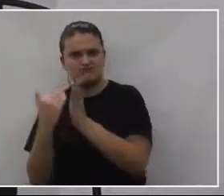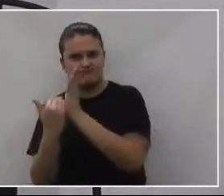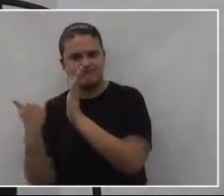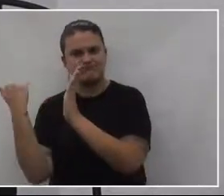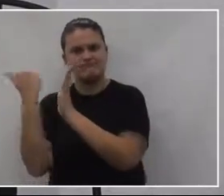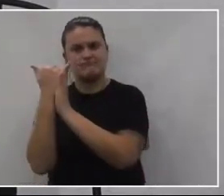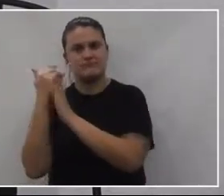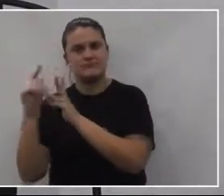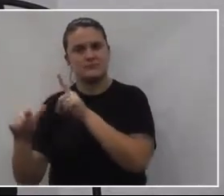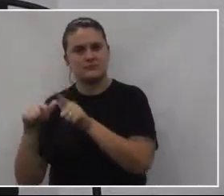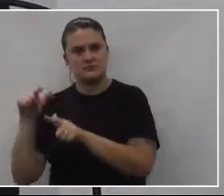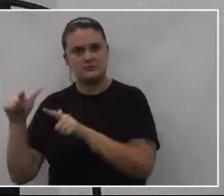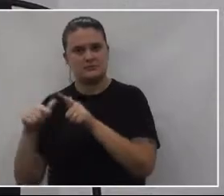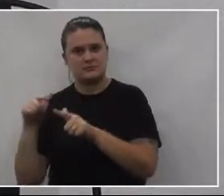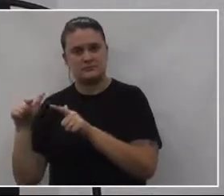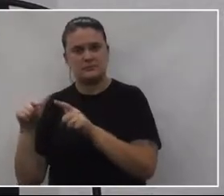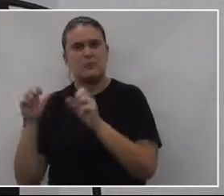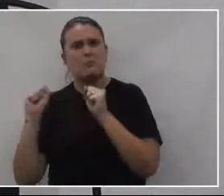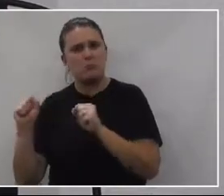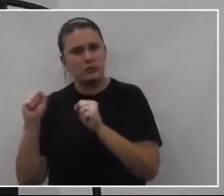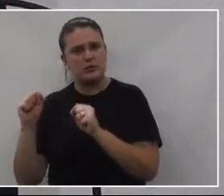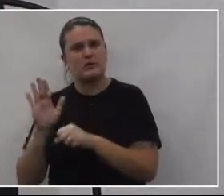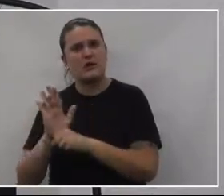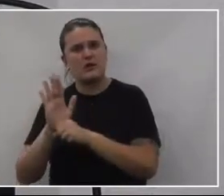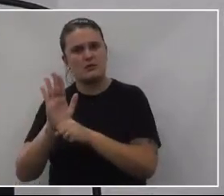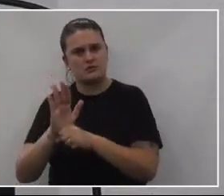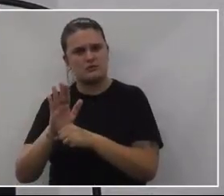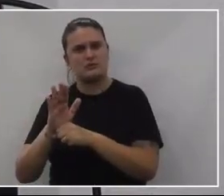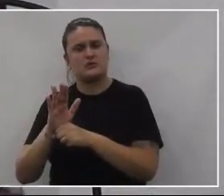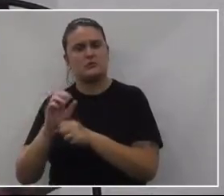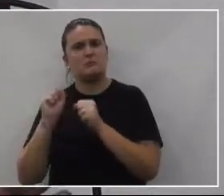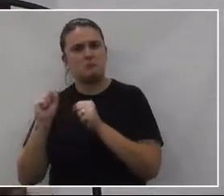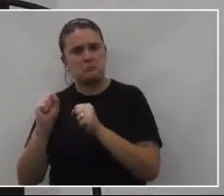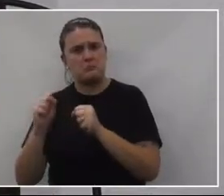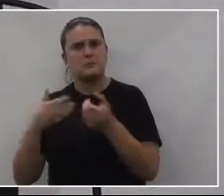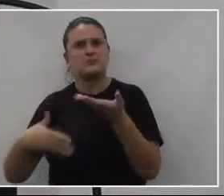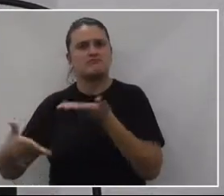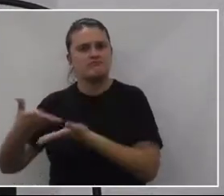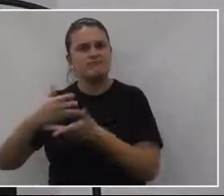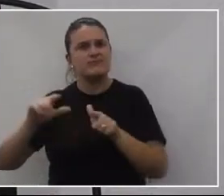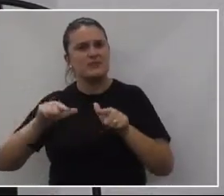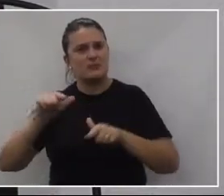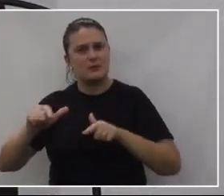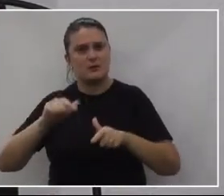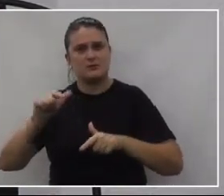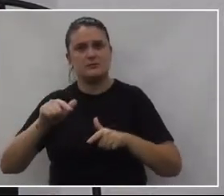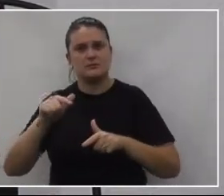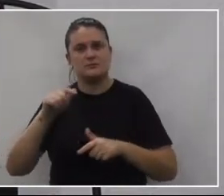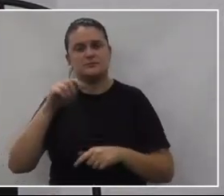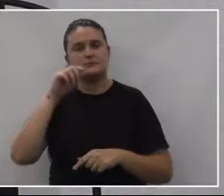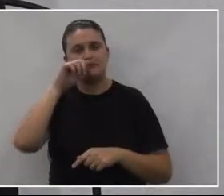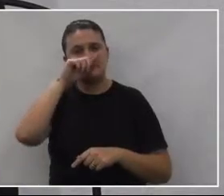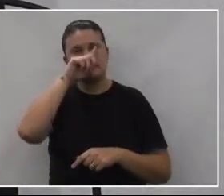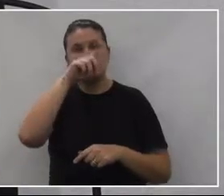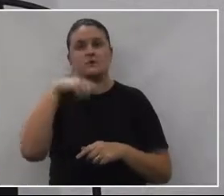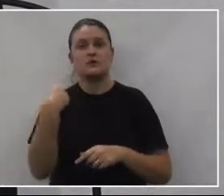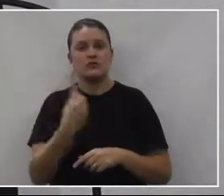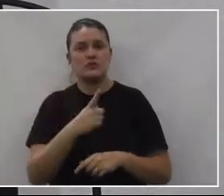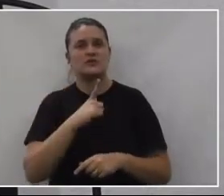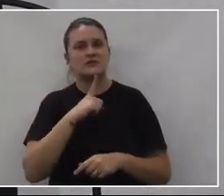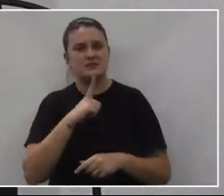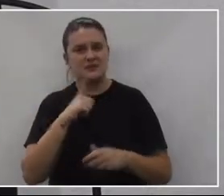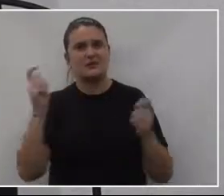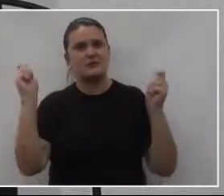cargos de tão grande importância como é o dos senhores, como é de alguns outros cargos que eu mencionei, nós temos sim